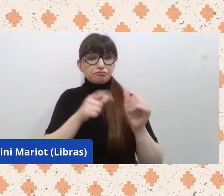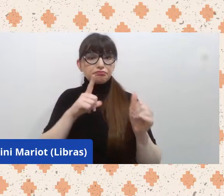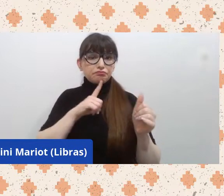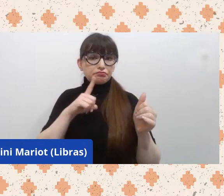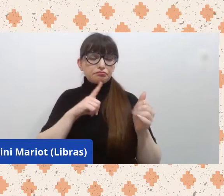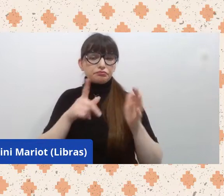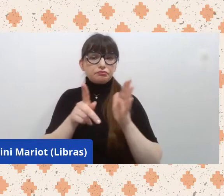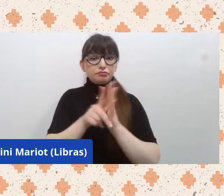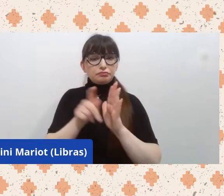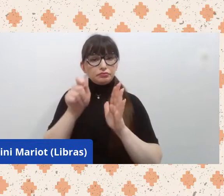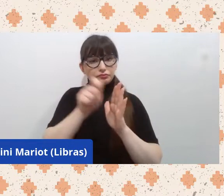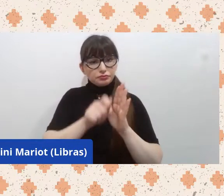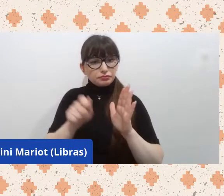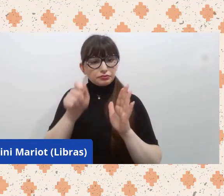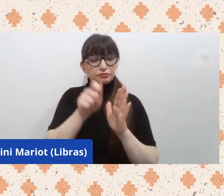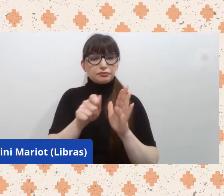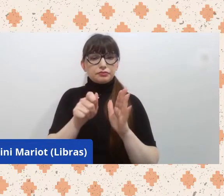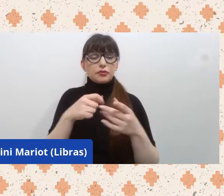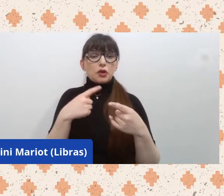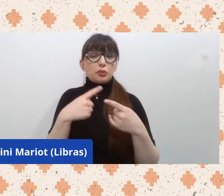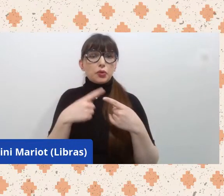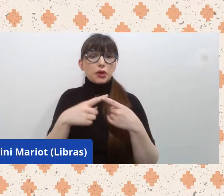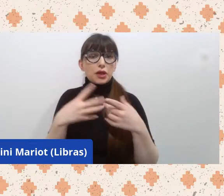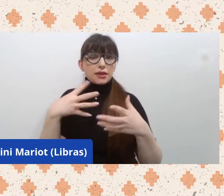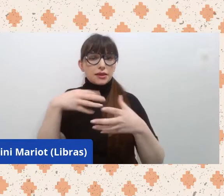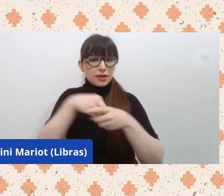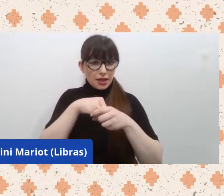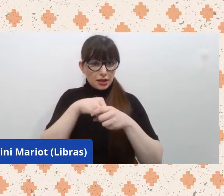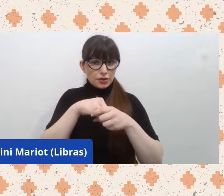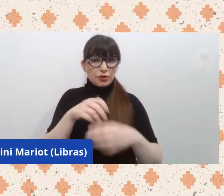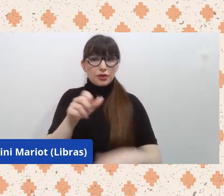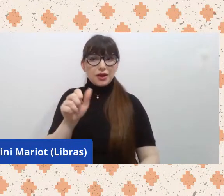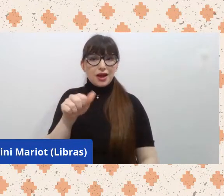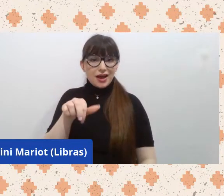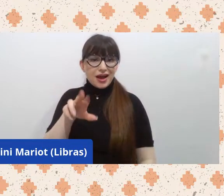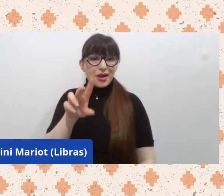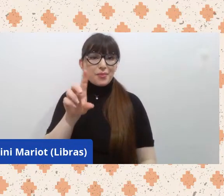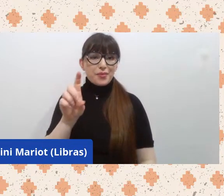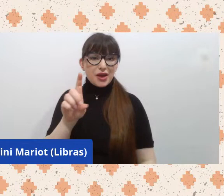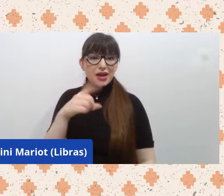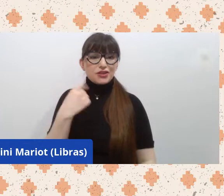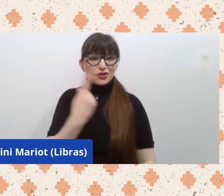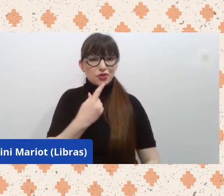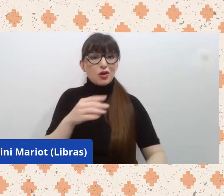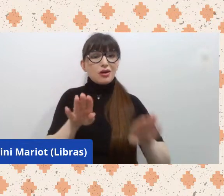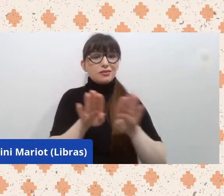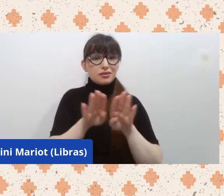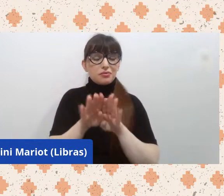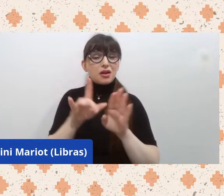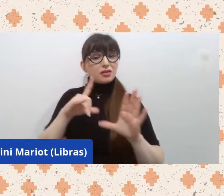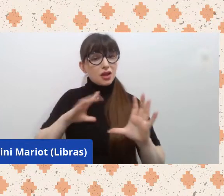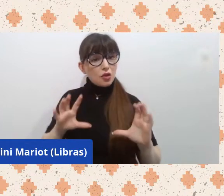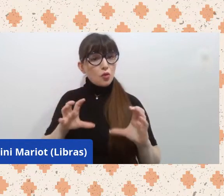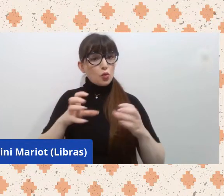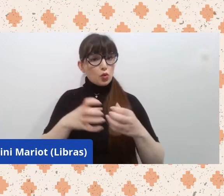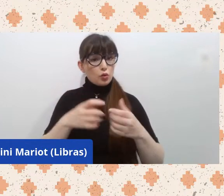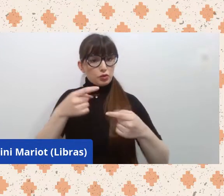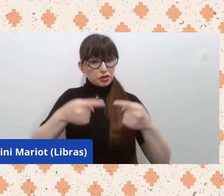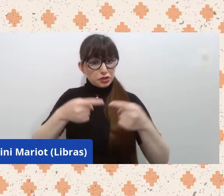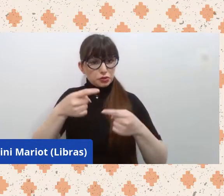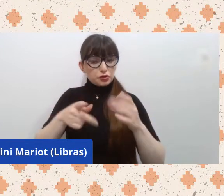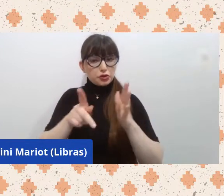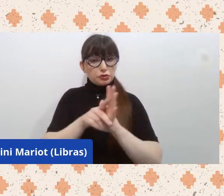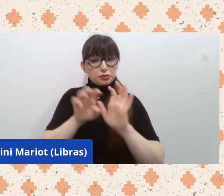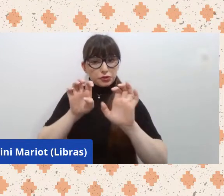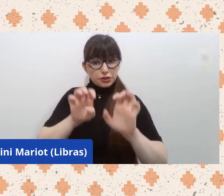essas associações, porque dentro da ANPEd nós também temos uma comissão de ética e que tem trabalhado com